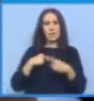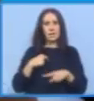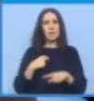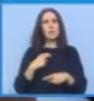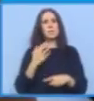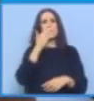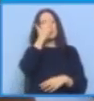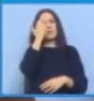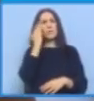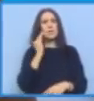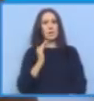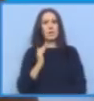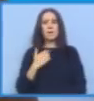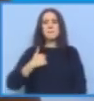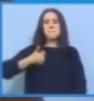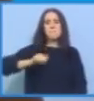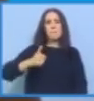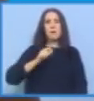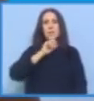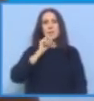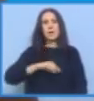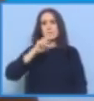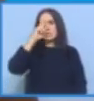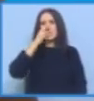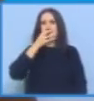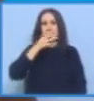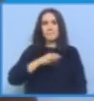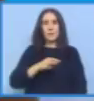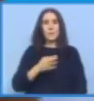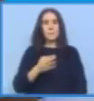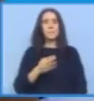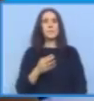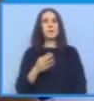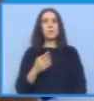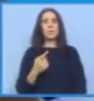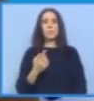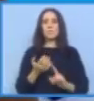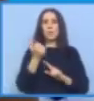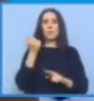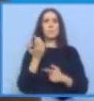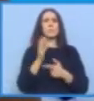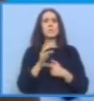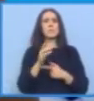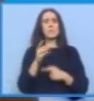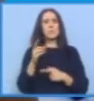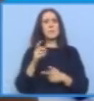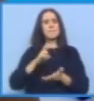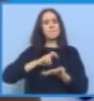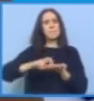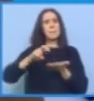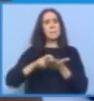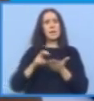alguma dificuldade. É posta à prova a capacidade de resistência, não é? O ter conseguido. É como, por exemplo, fazer também uma peregrinação a